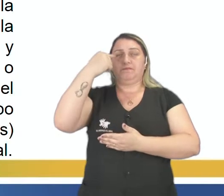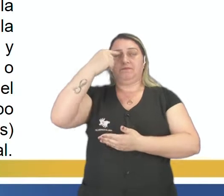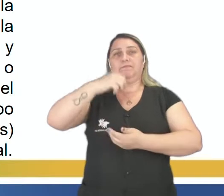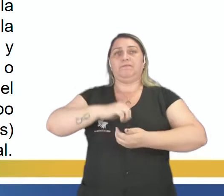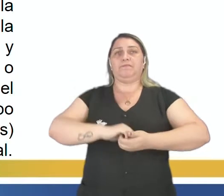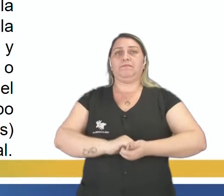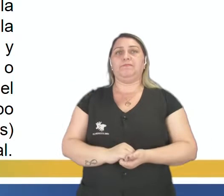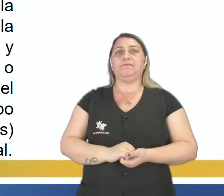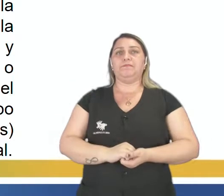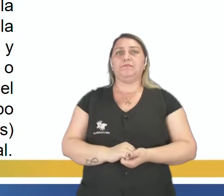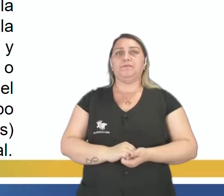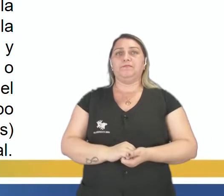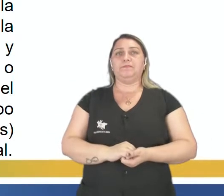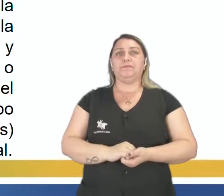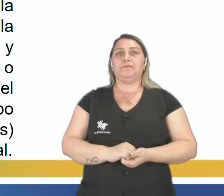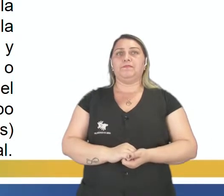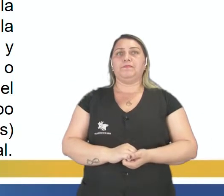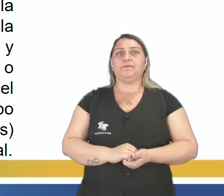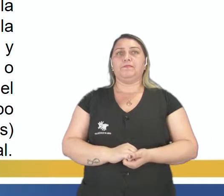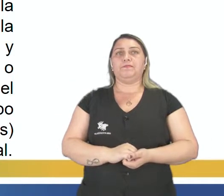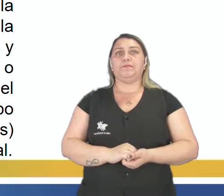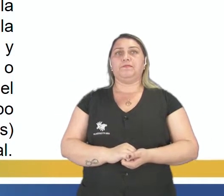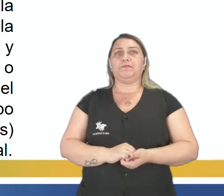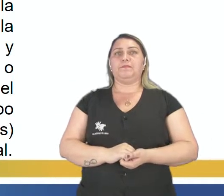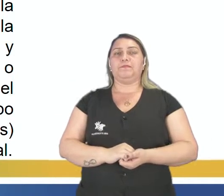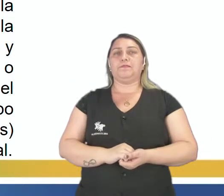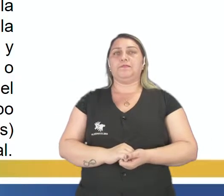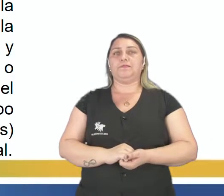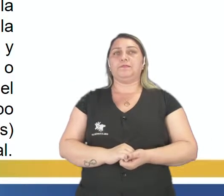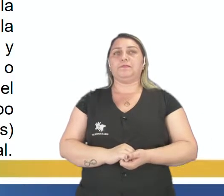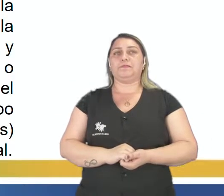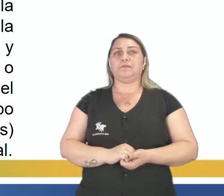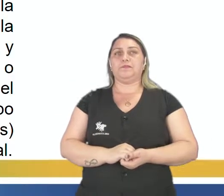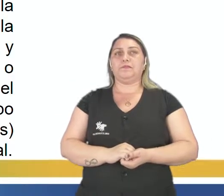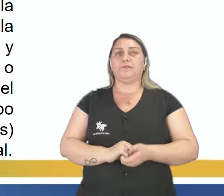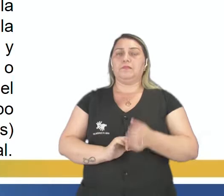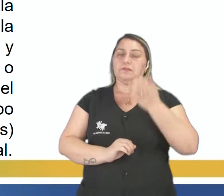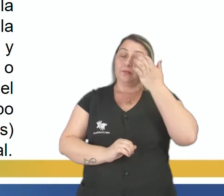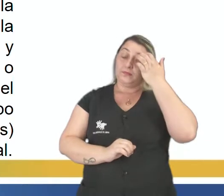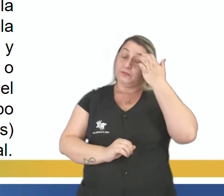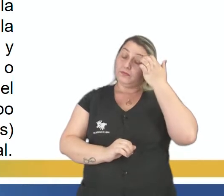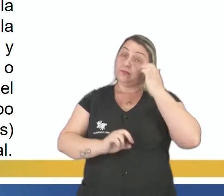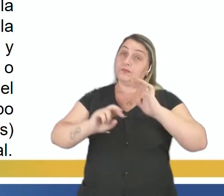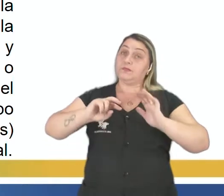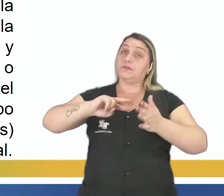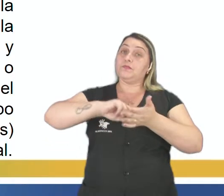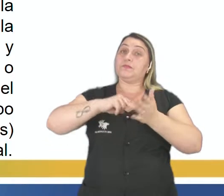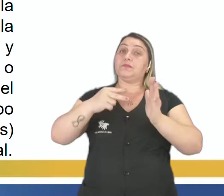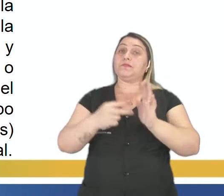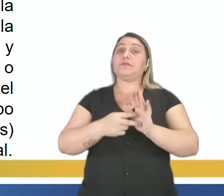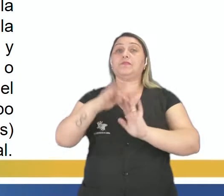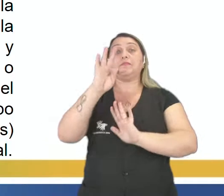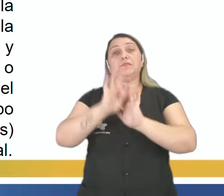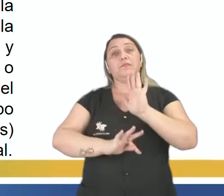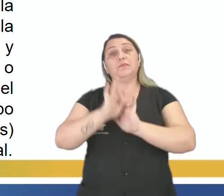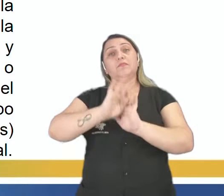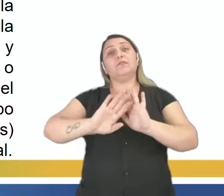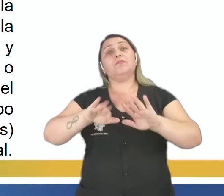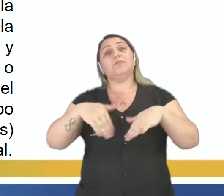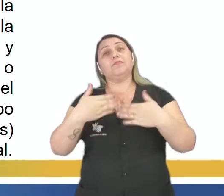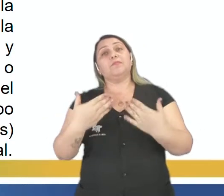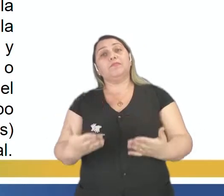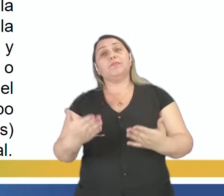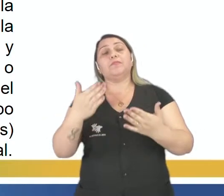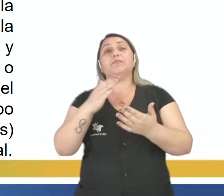y el espacio, ¿ok? Entonces, o que é o texto narrativo? Qual é a prerrogativa do